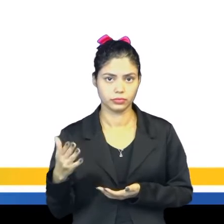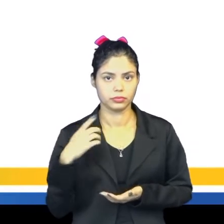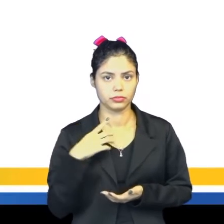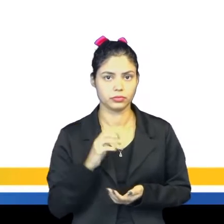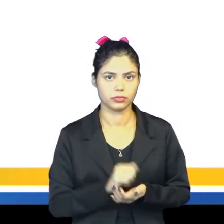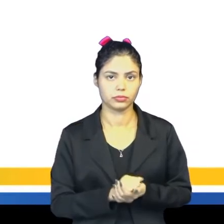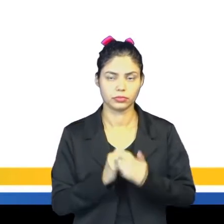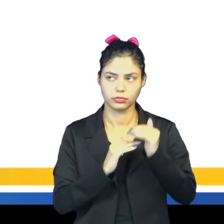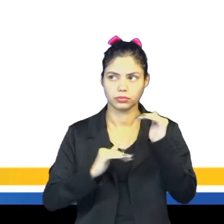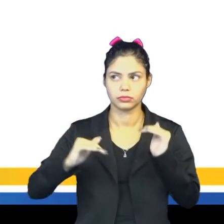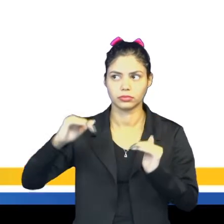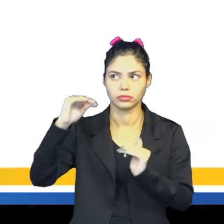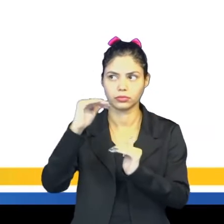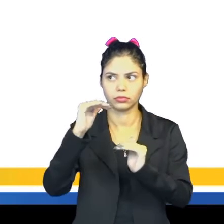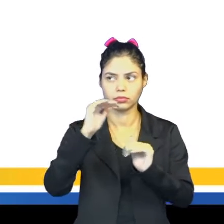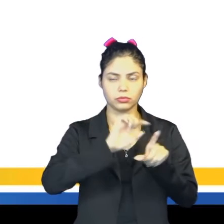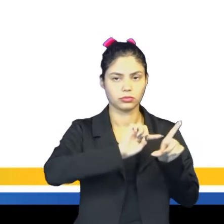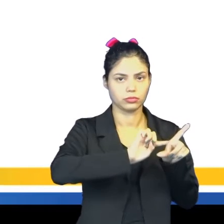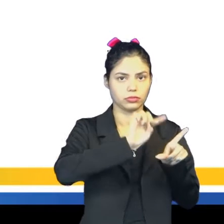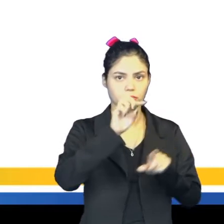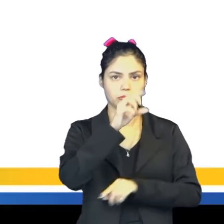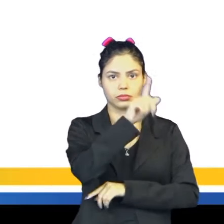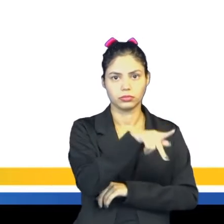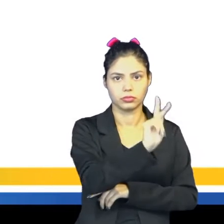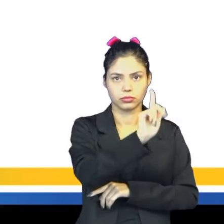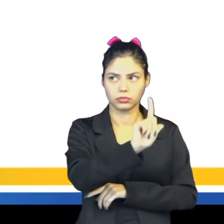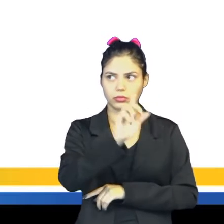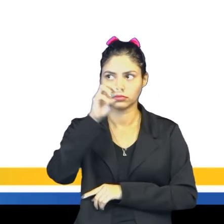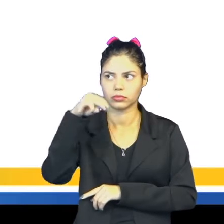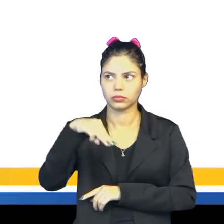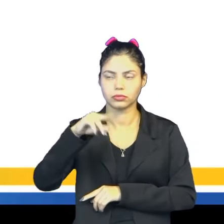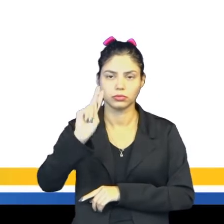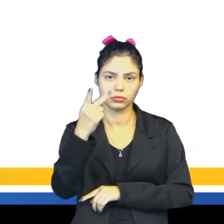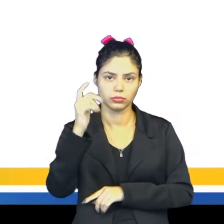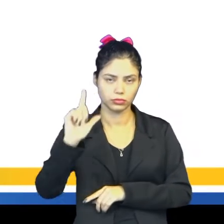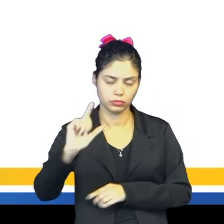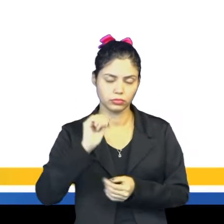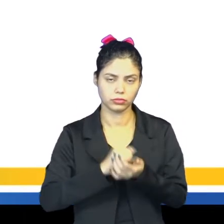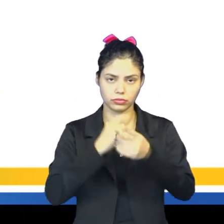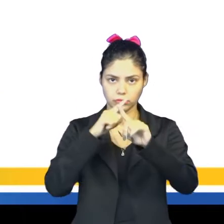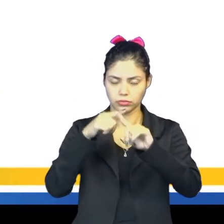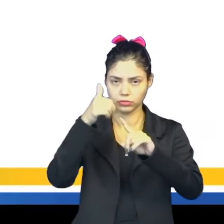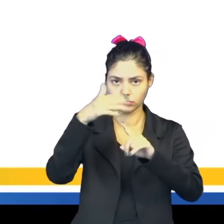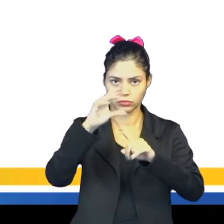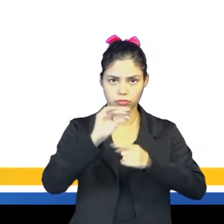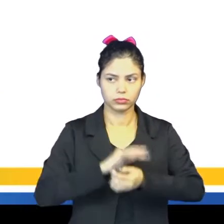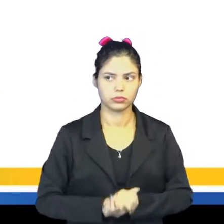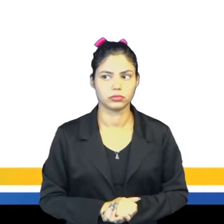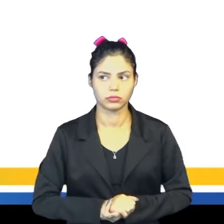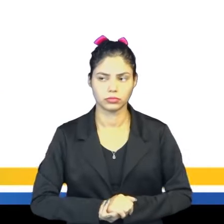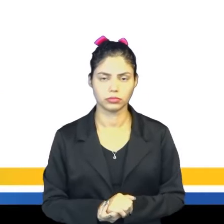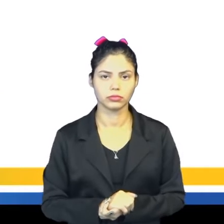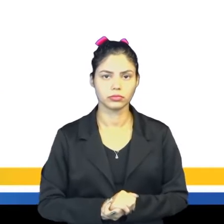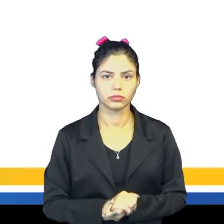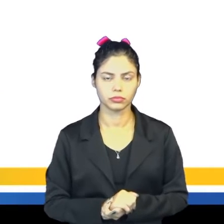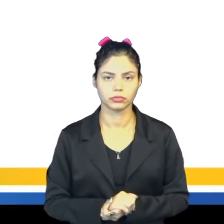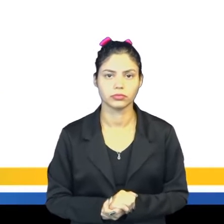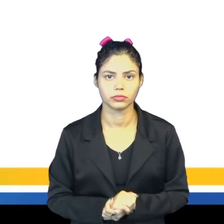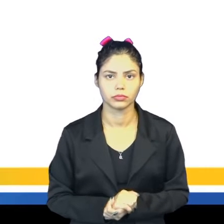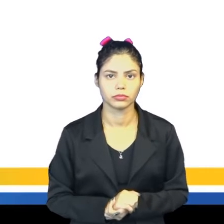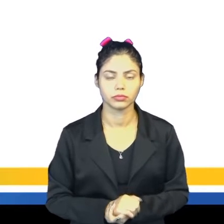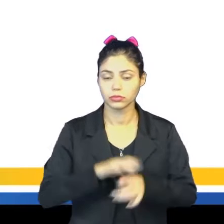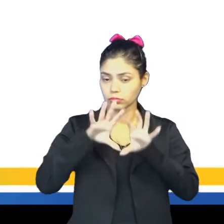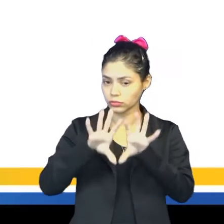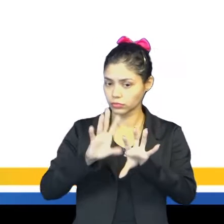por cima do quilolitro por hectolitro, a gente multiplica por 10, tá?